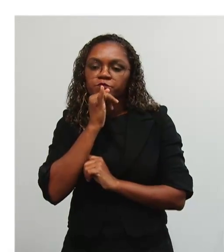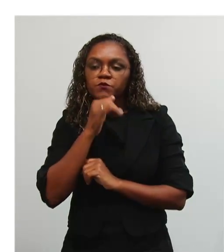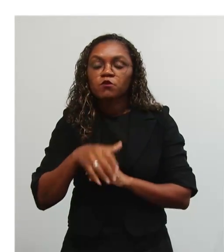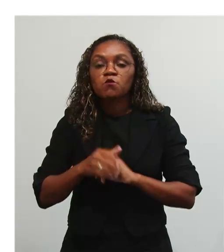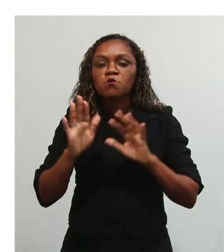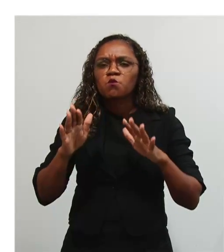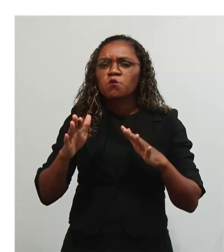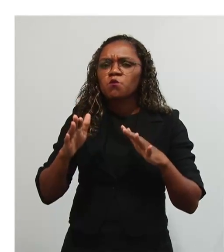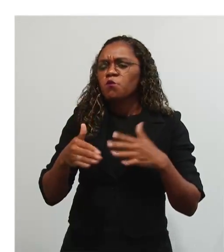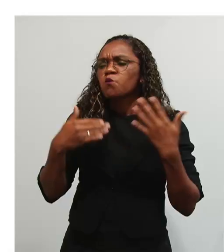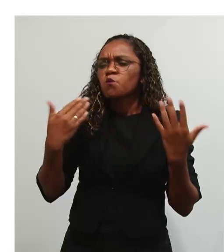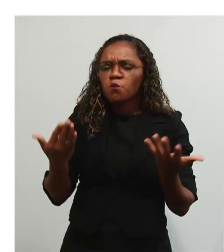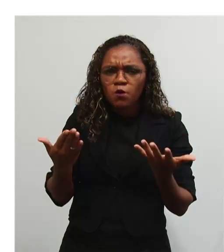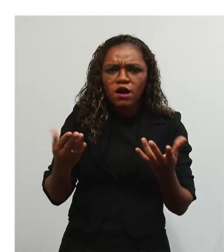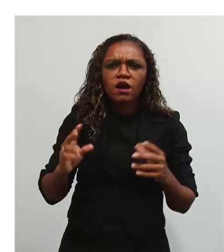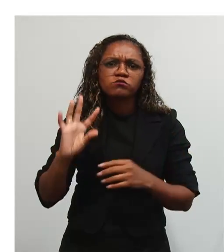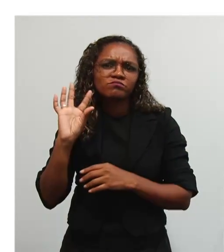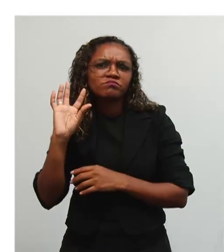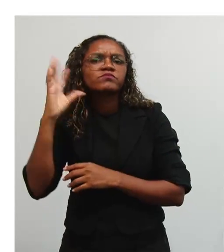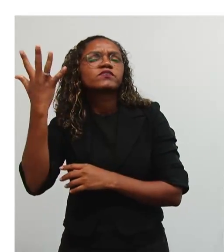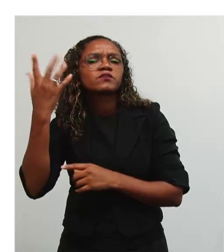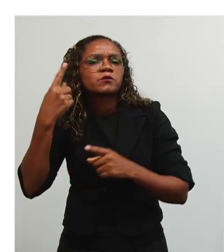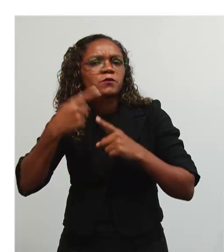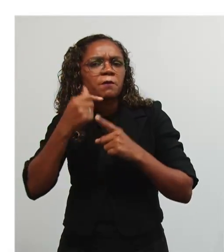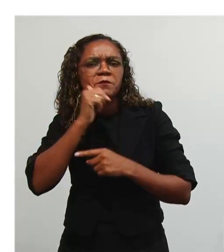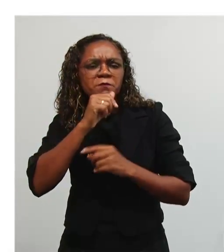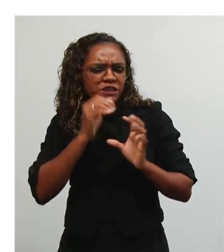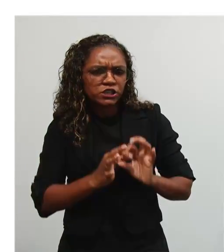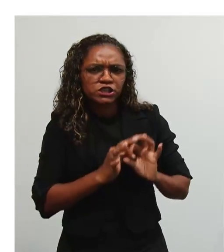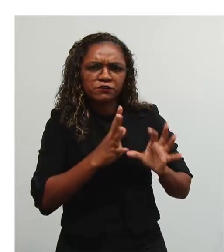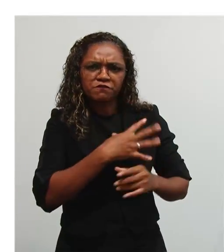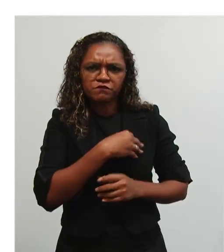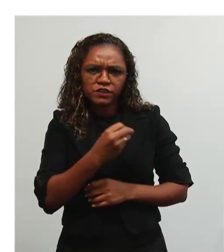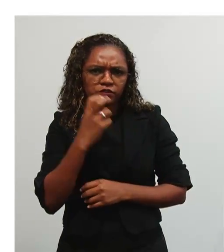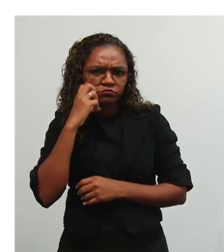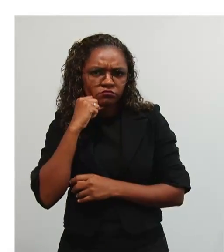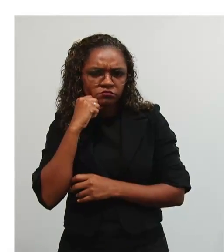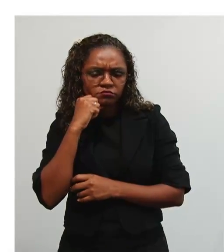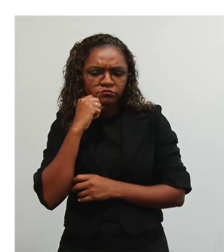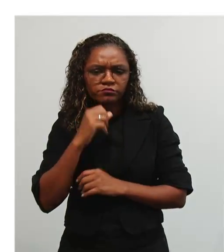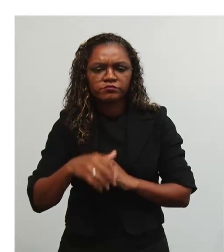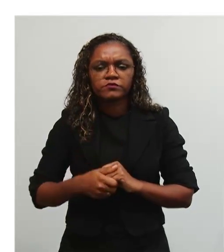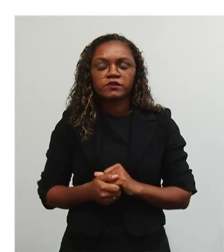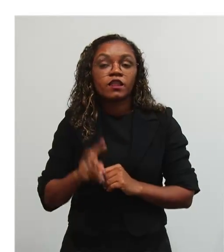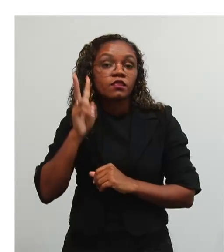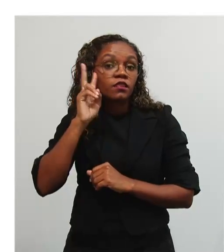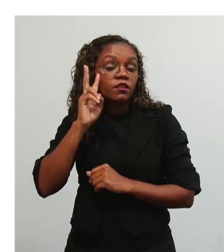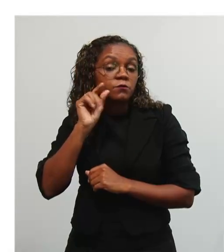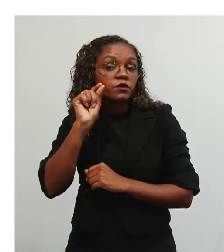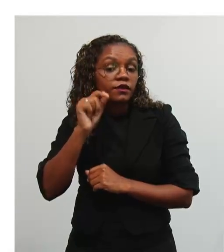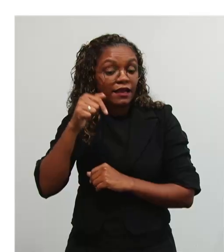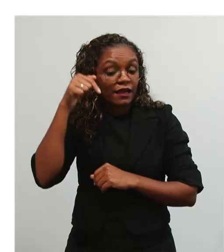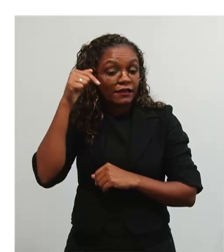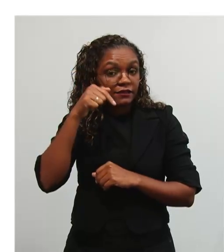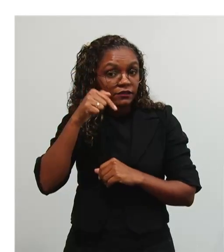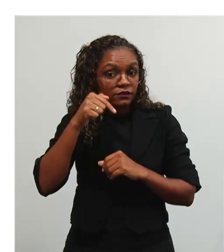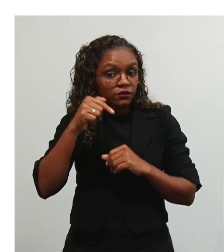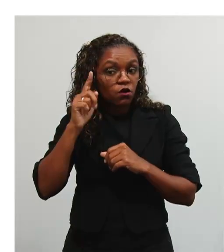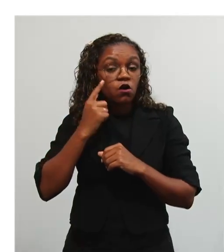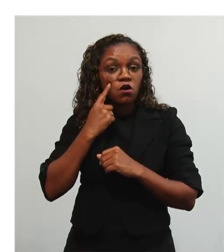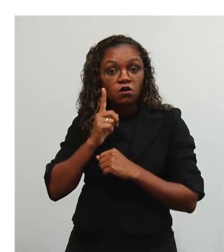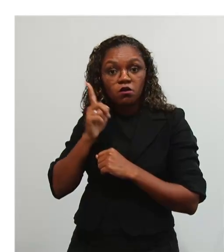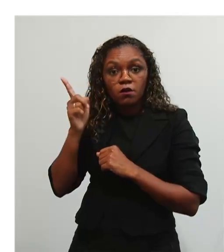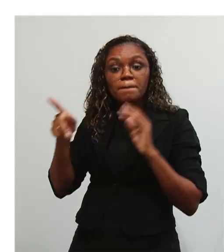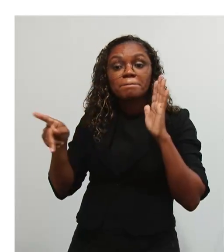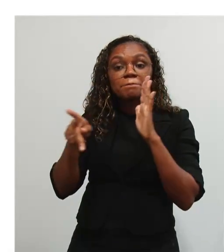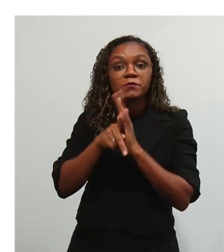na decisão das mães em dar o filho recém-nascido para adoção? Sempre lembrando que aqui a gente está falando de problemas ainda amplos, né?